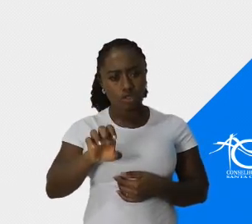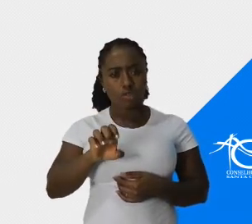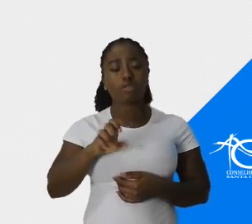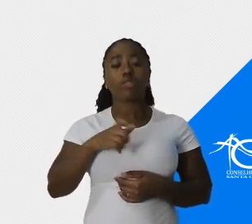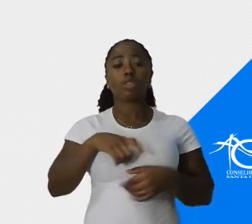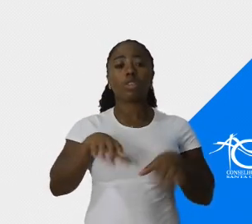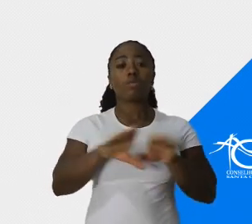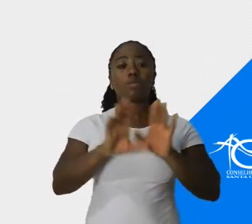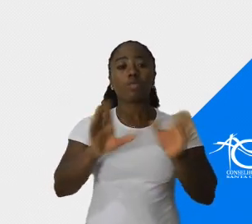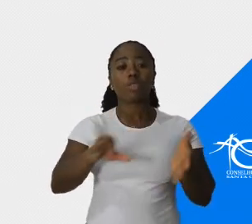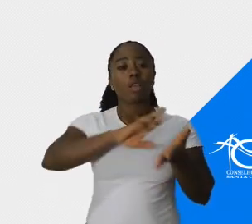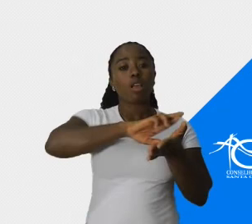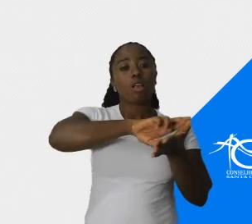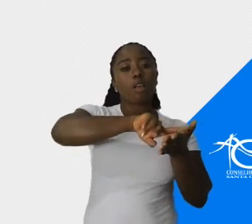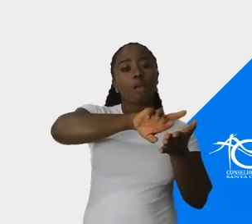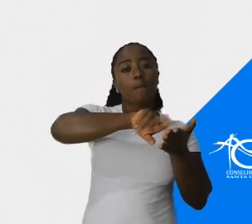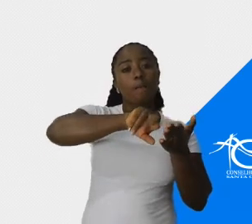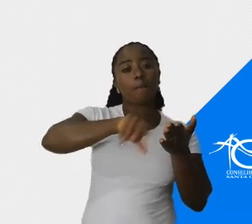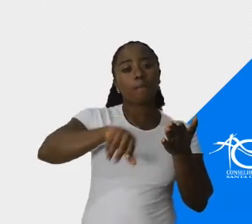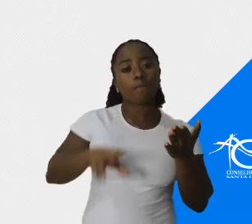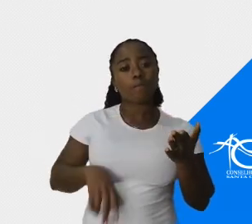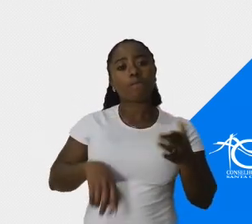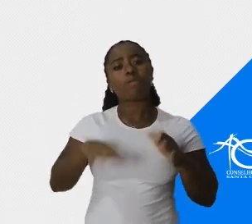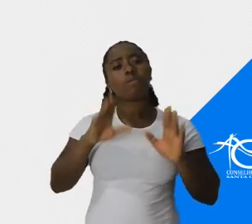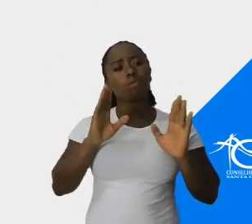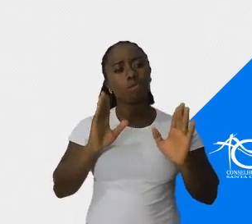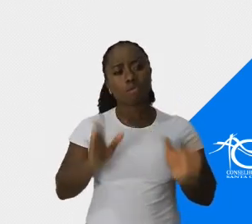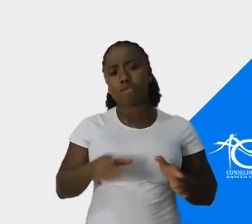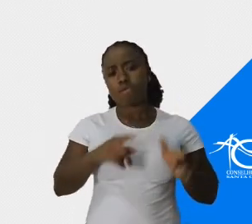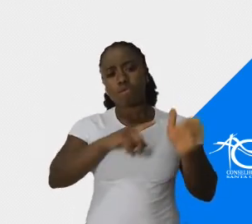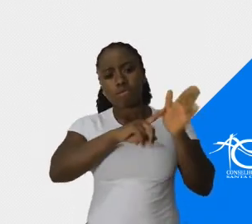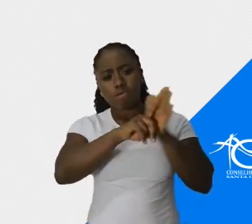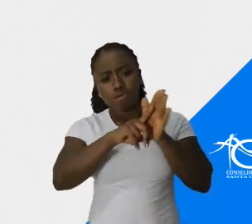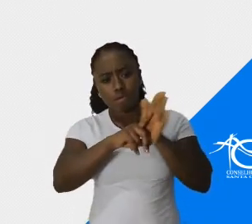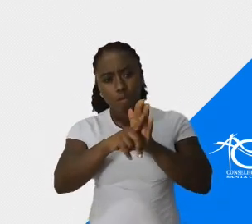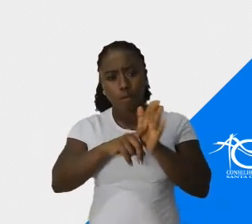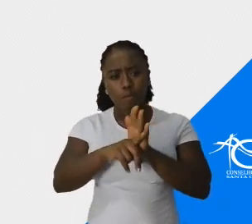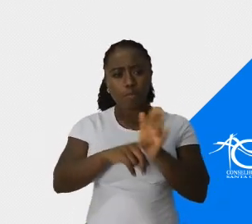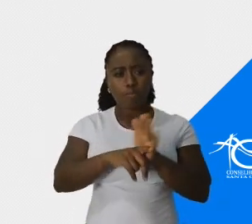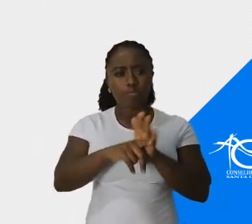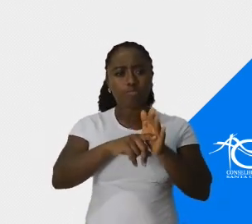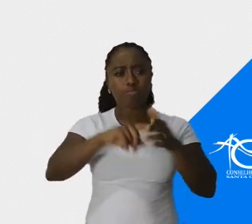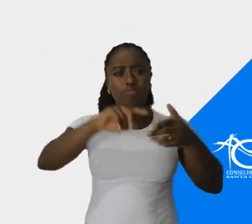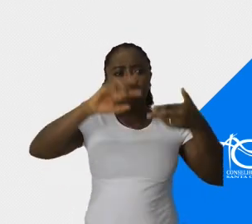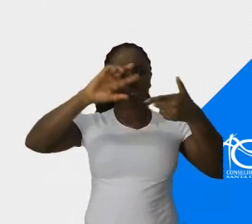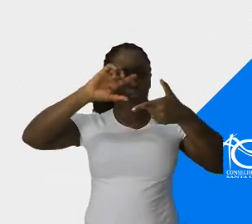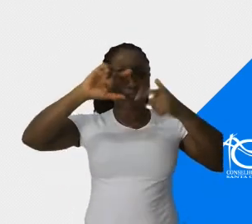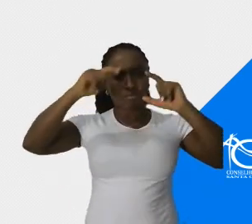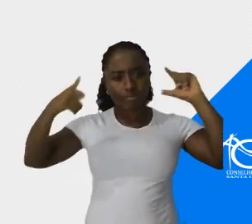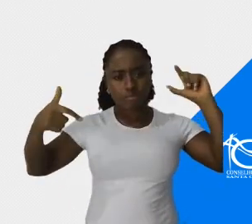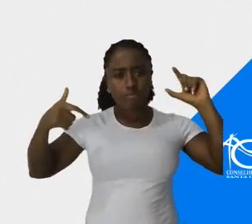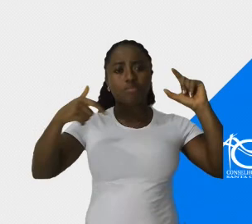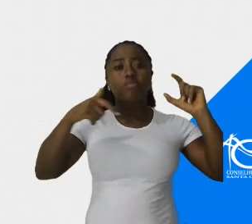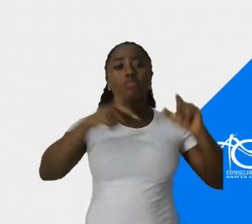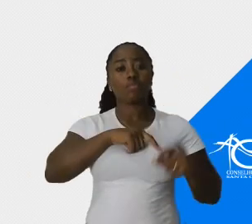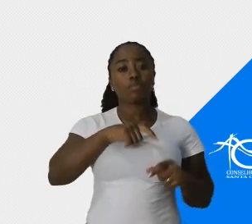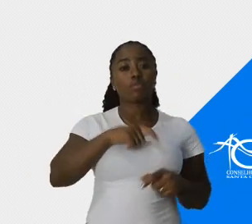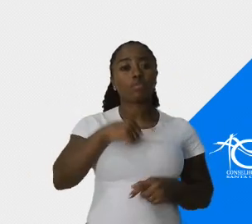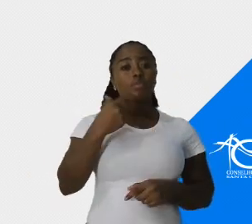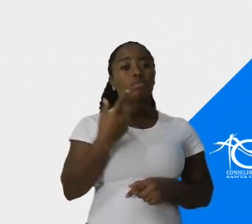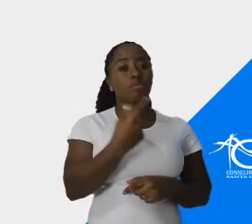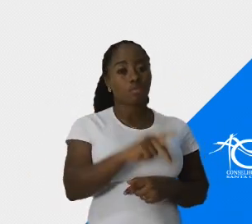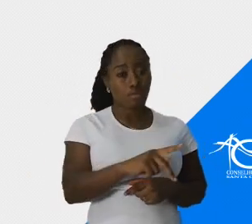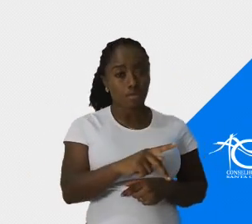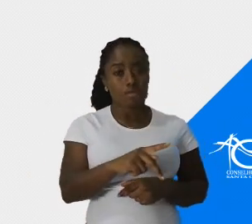aferir impulsividade como construto psicológico, né? Agora, qual é a grande questão, né? Qual a